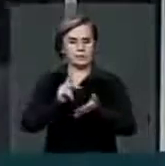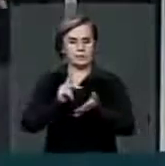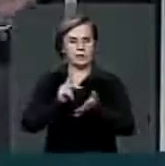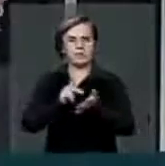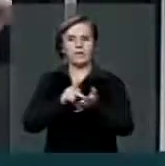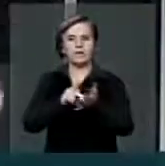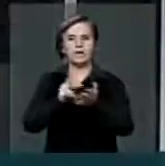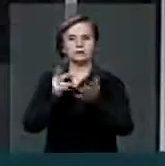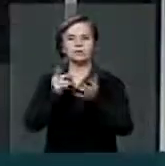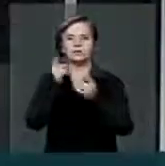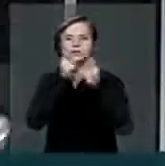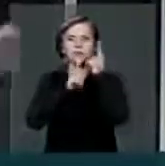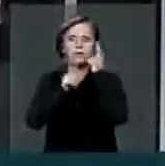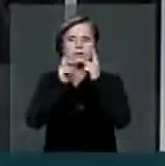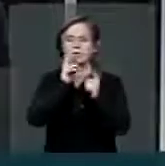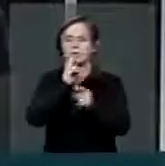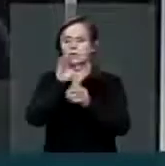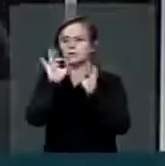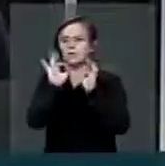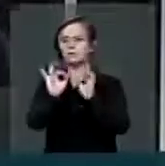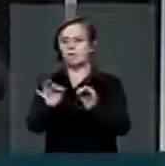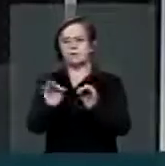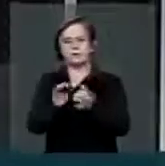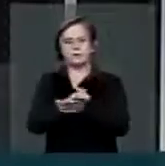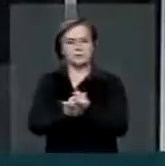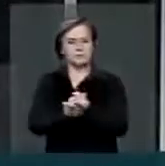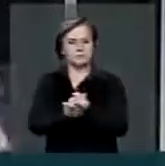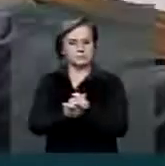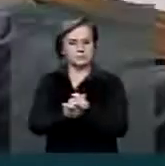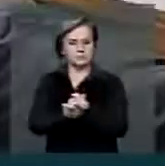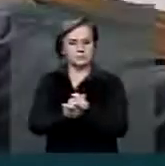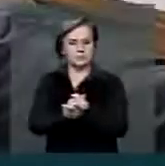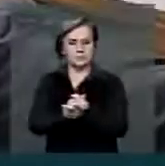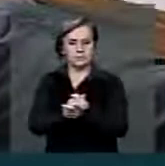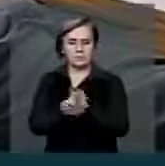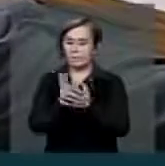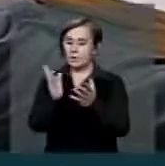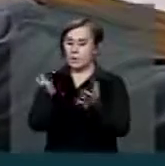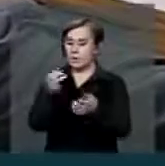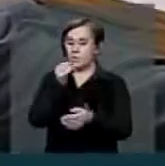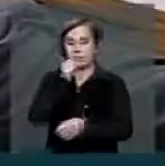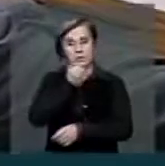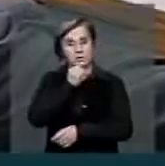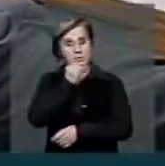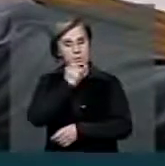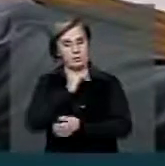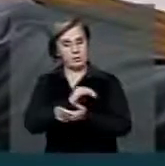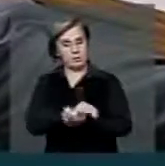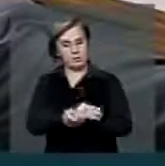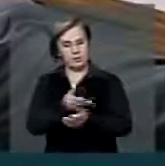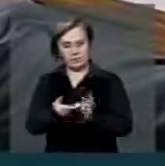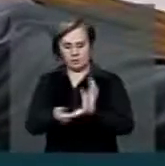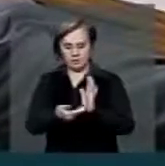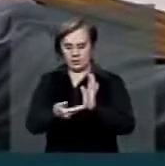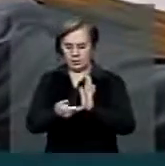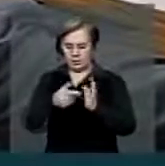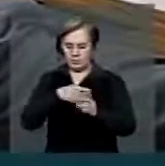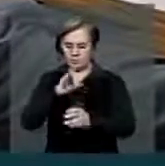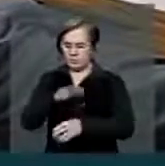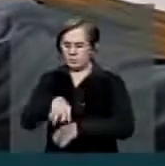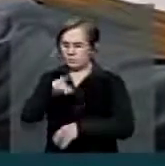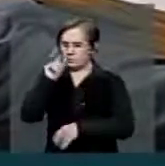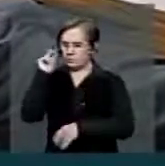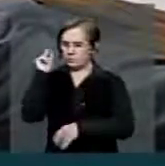resultado prático, eles não têm contundência. E cito aqui um exemplo. Esta casa tem há muitos anos um serviço